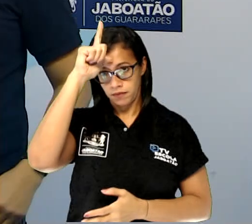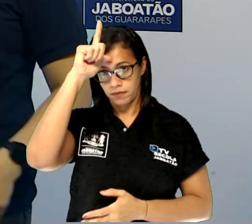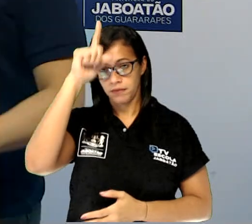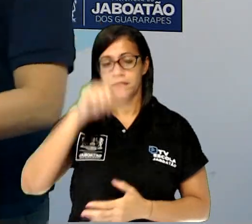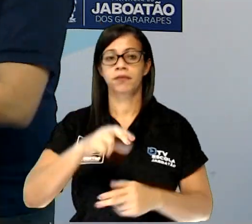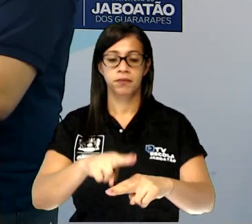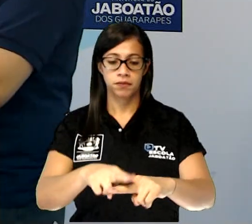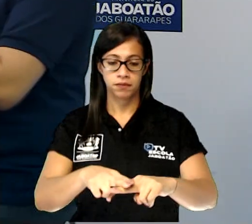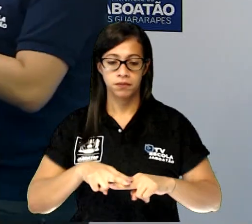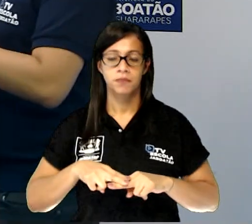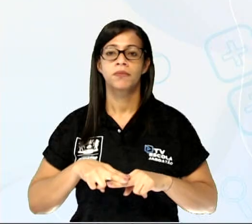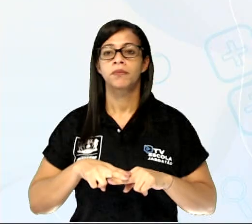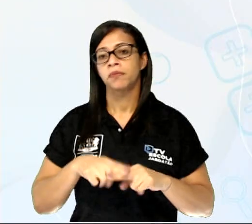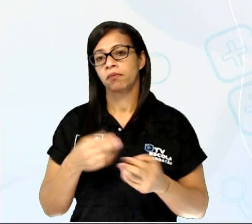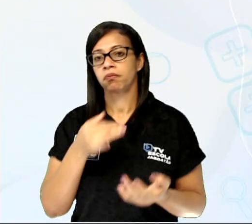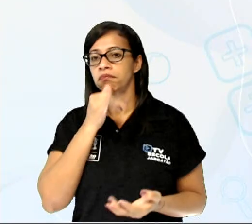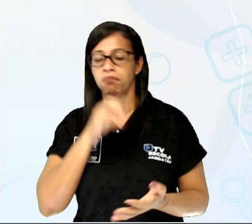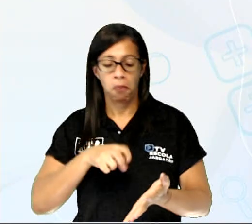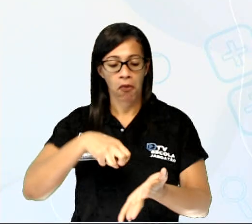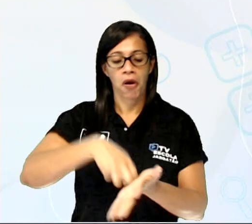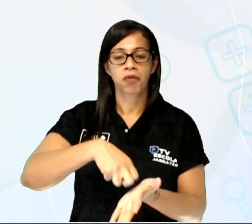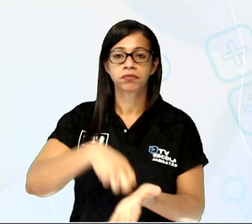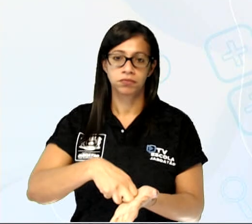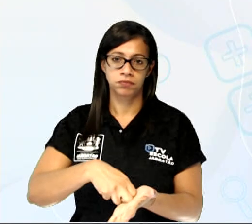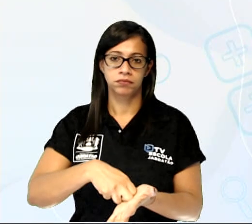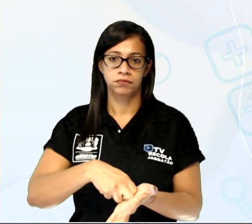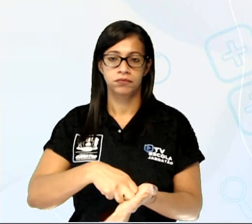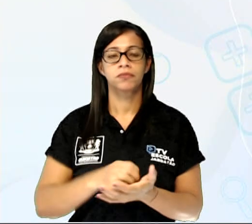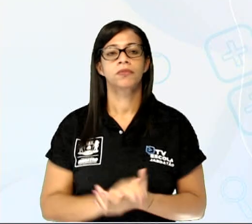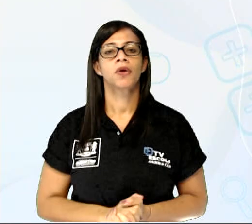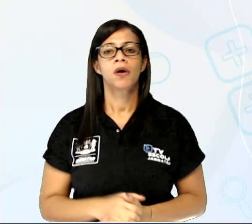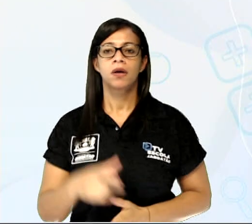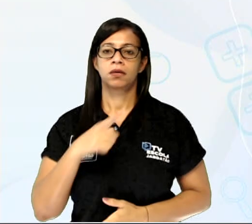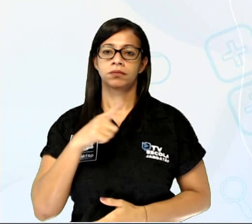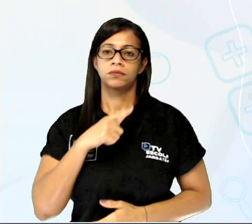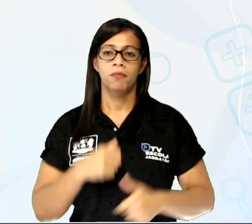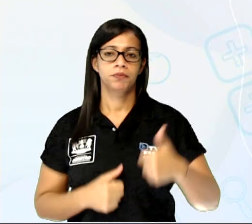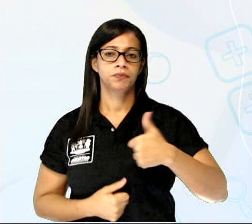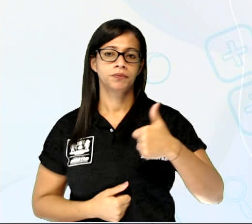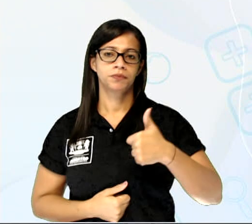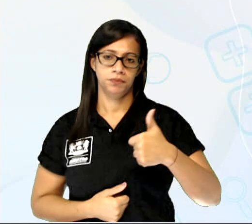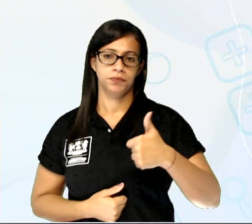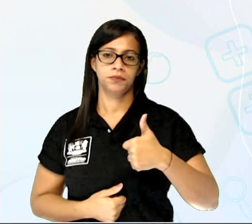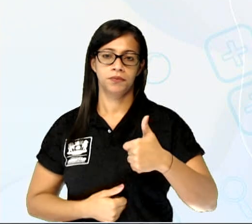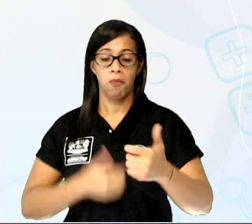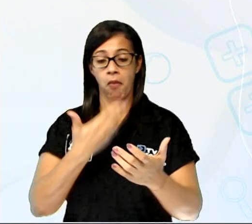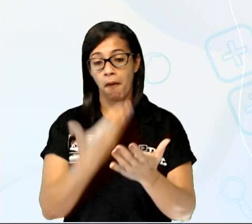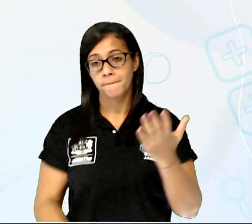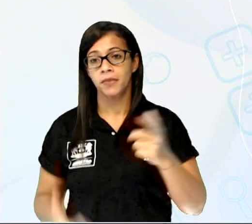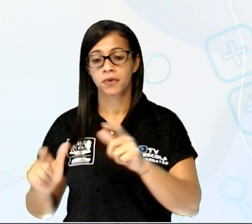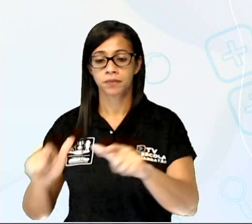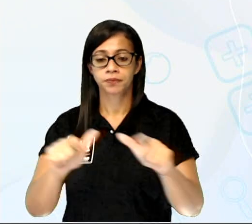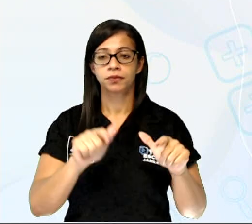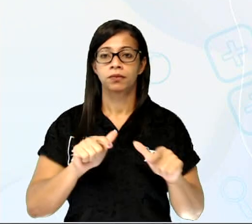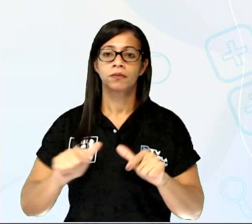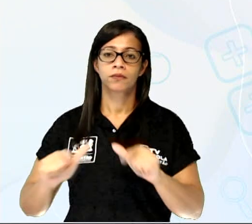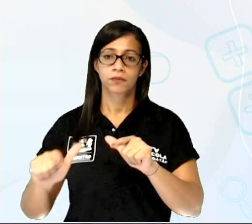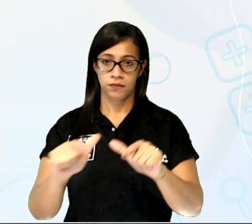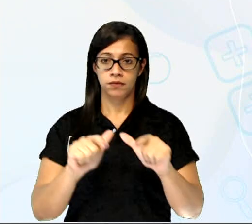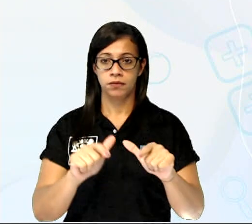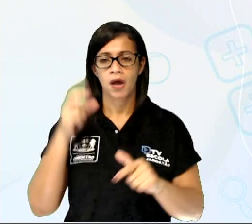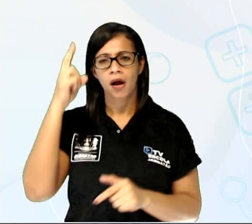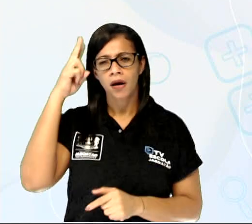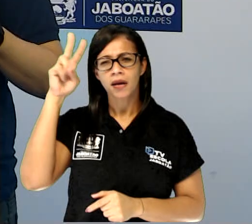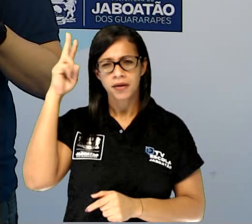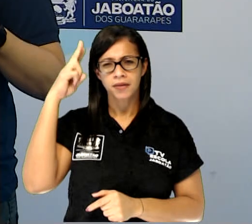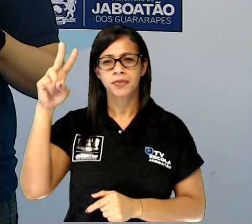Versalhes. Entre as punições, a gente destaca a perda de território para outros países. Lembram daquela aula de